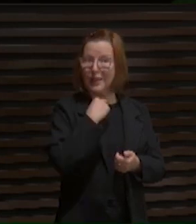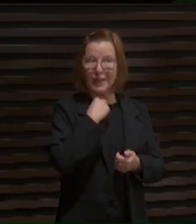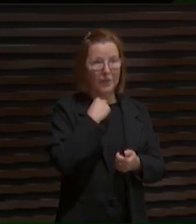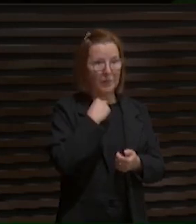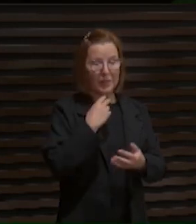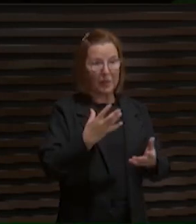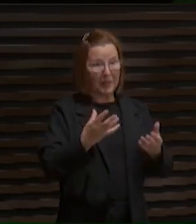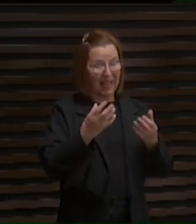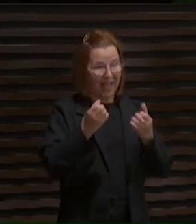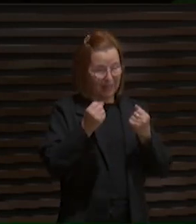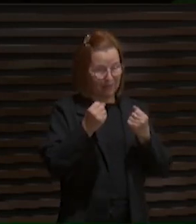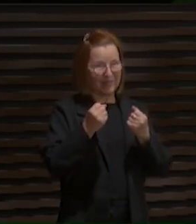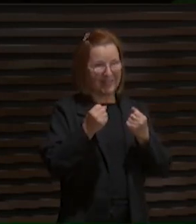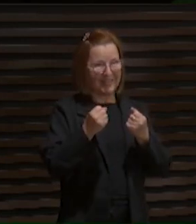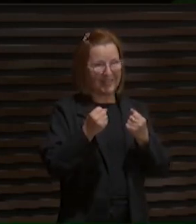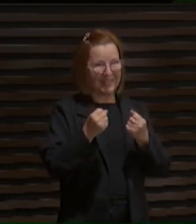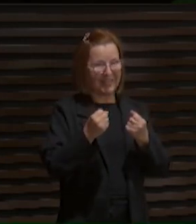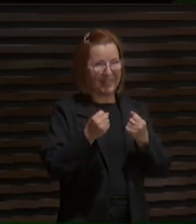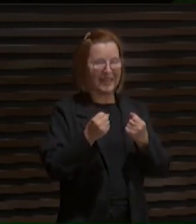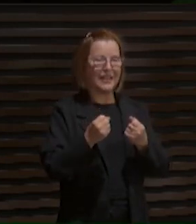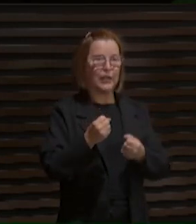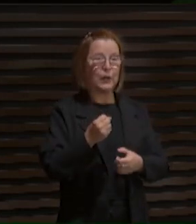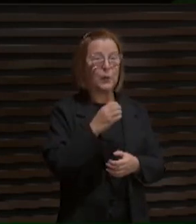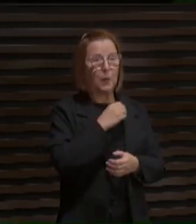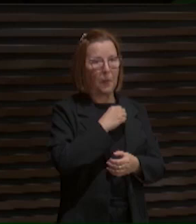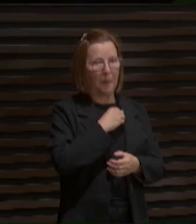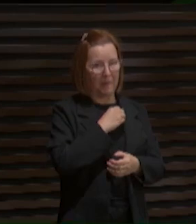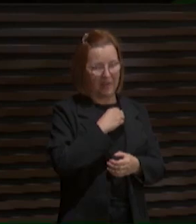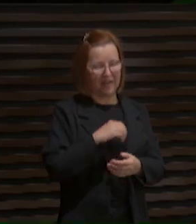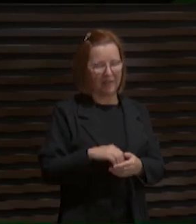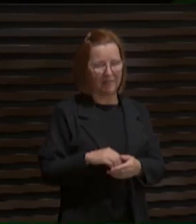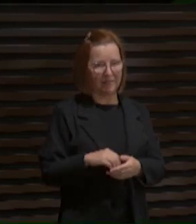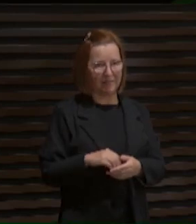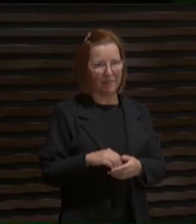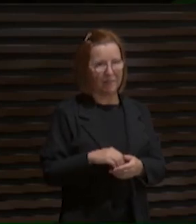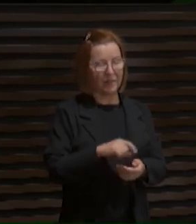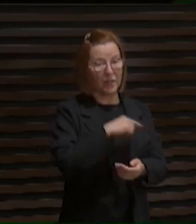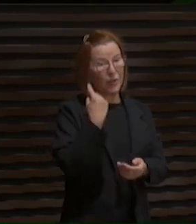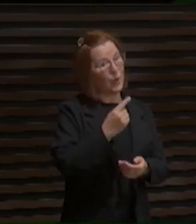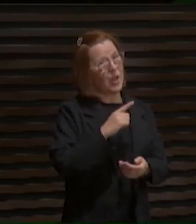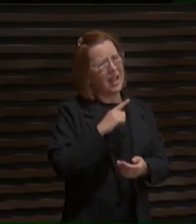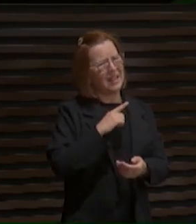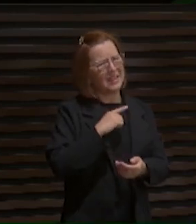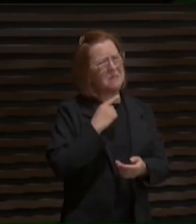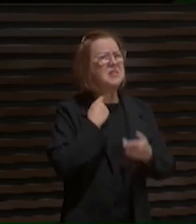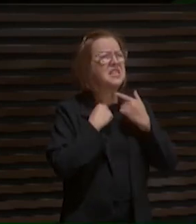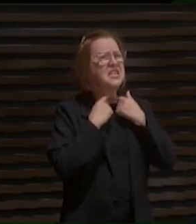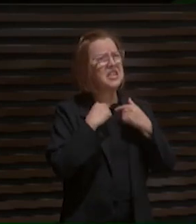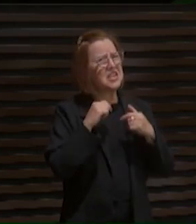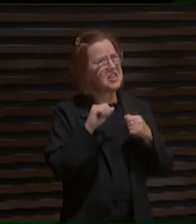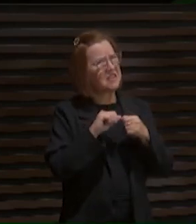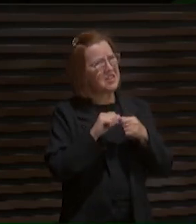porque eles existem. É literalmente termos o desejo de fazer algo, mas não o fazemos, pois